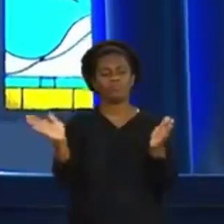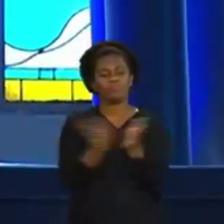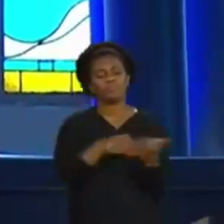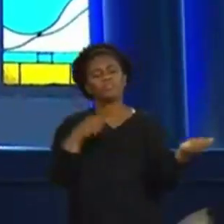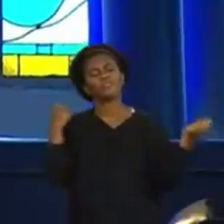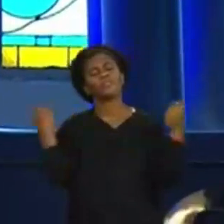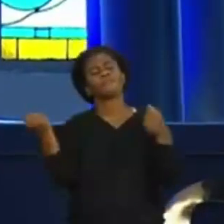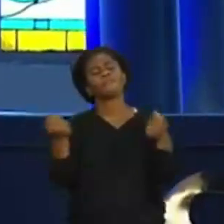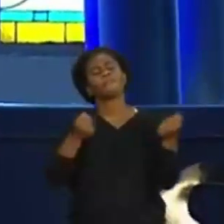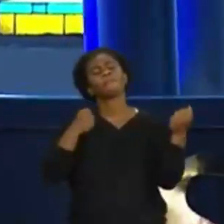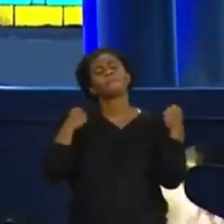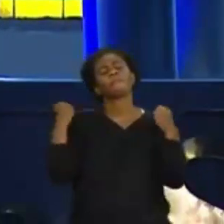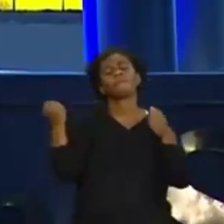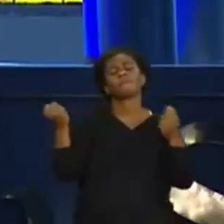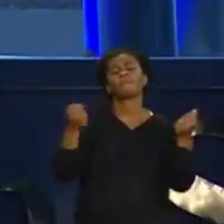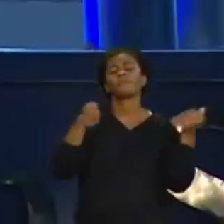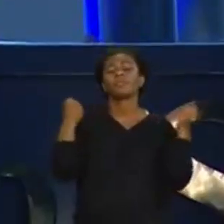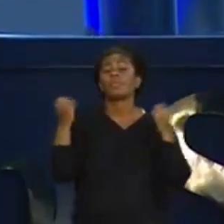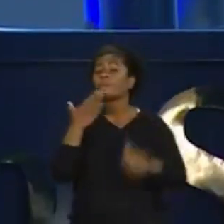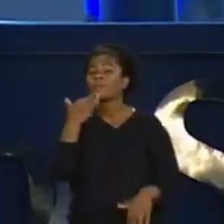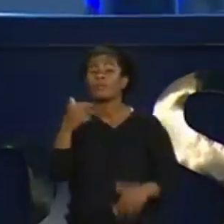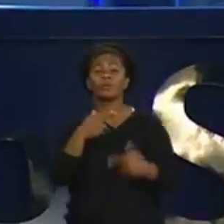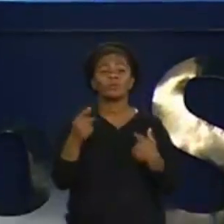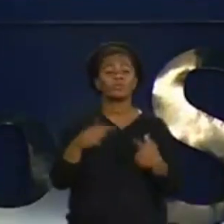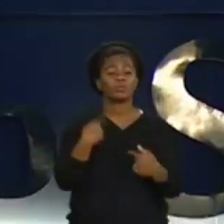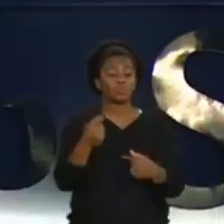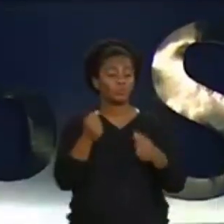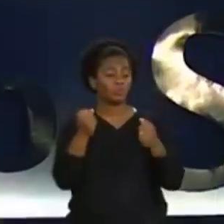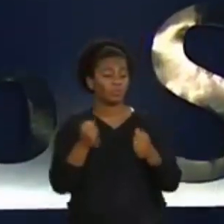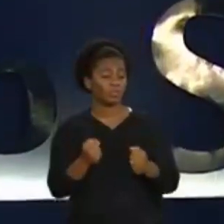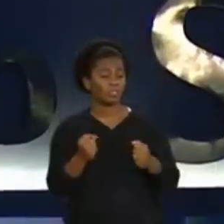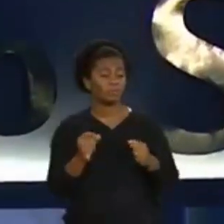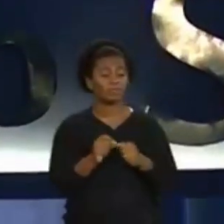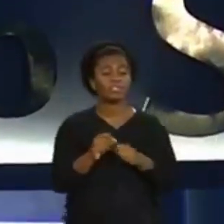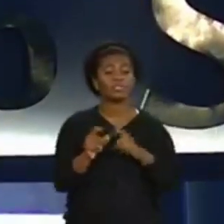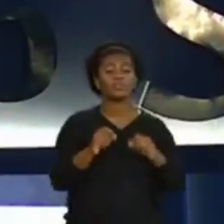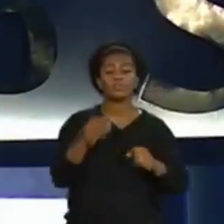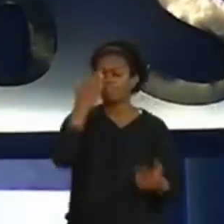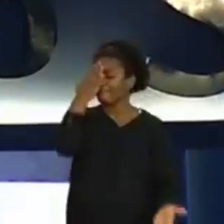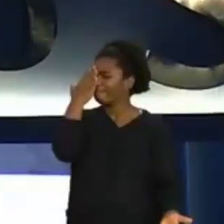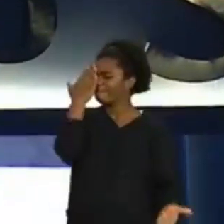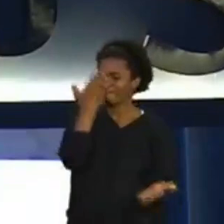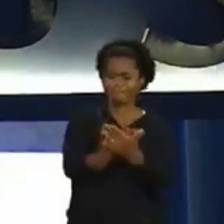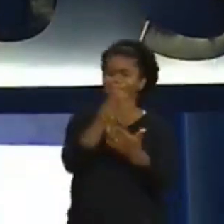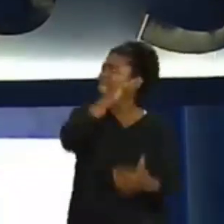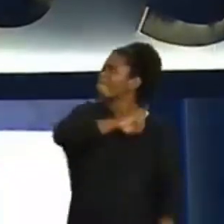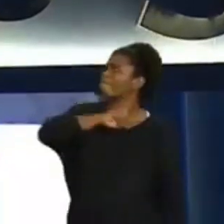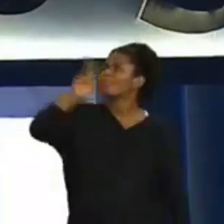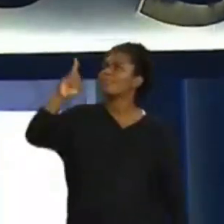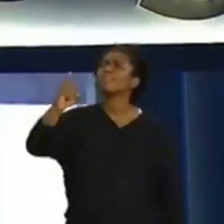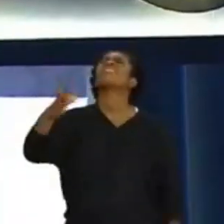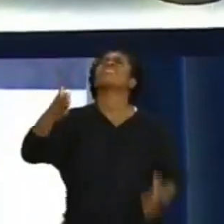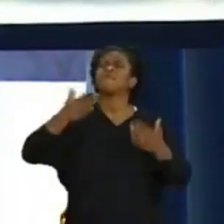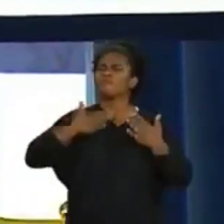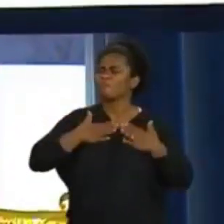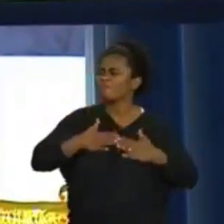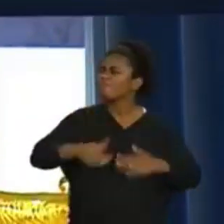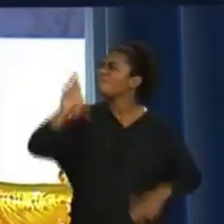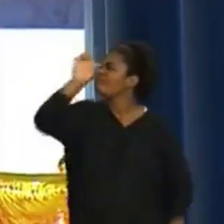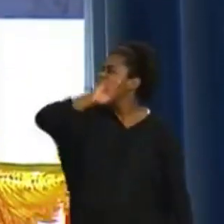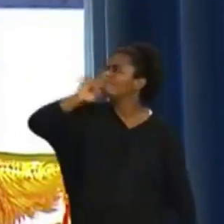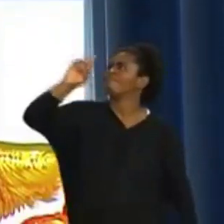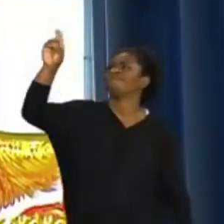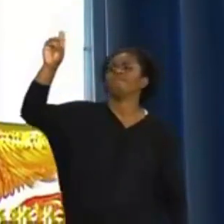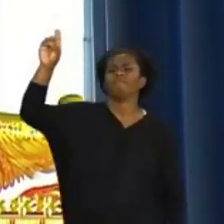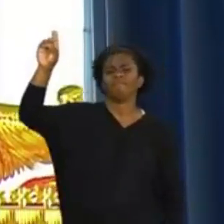Aleluia. A melhor coisa que fazemos é confiar em Ti, é descansar em Ti.